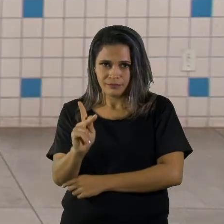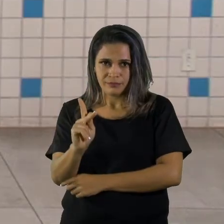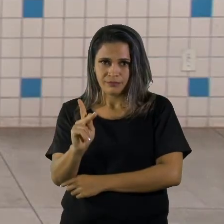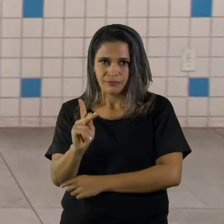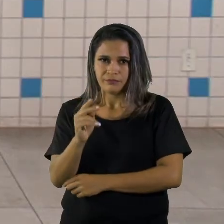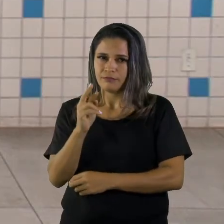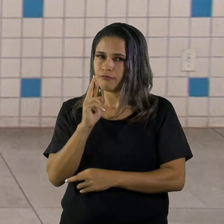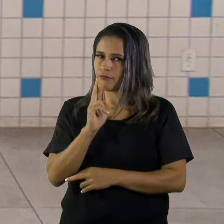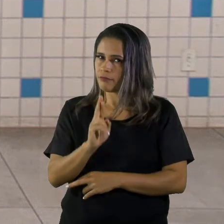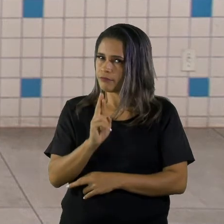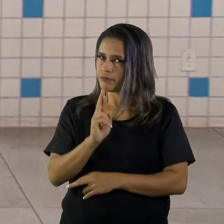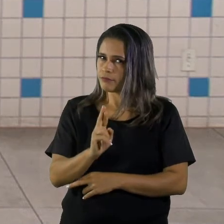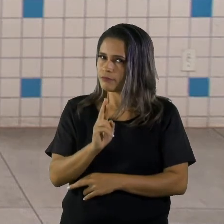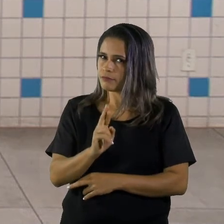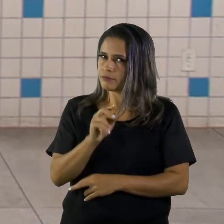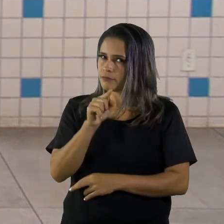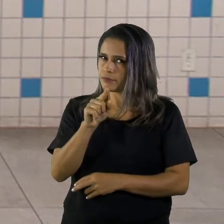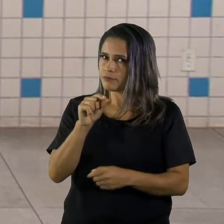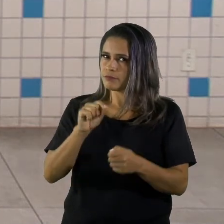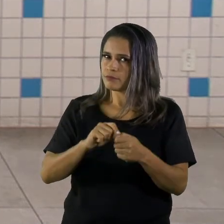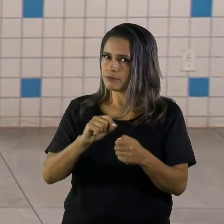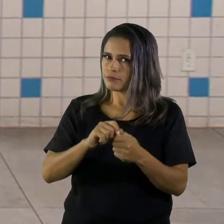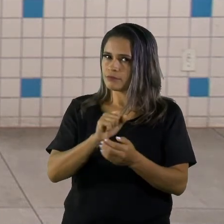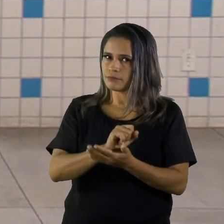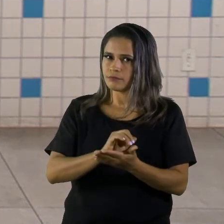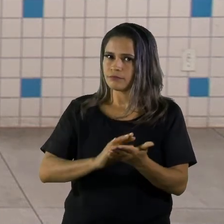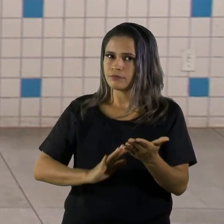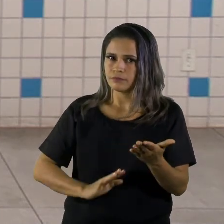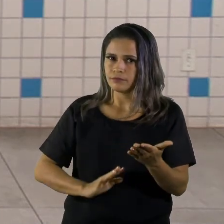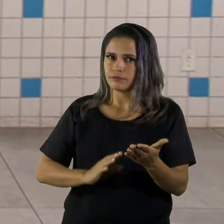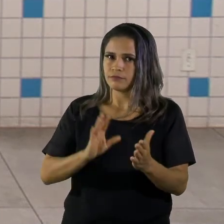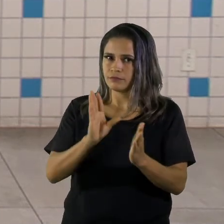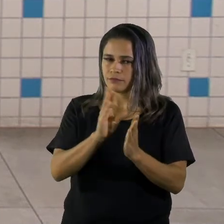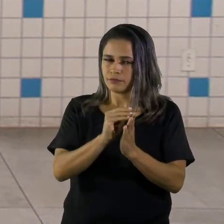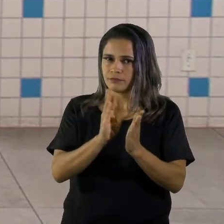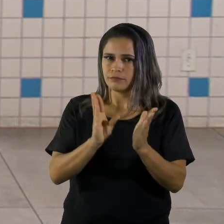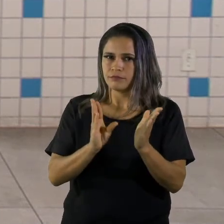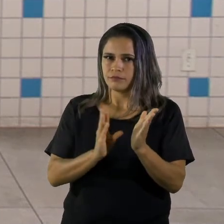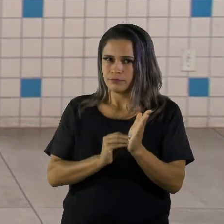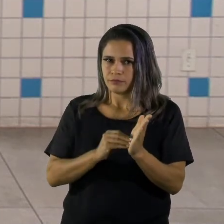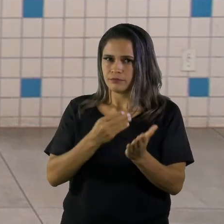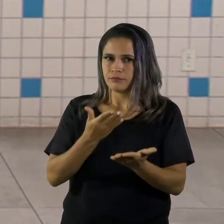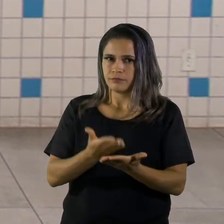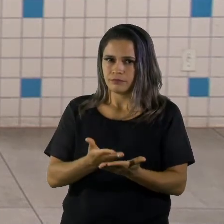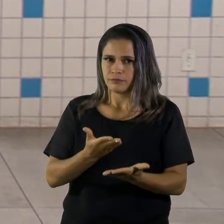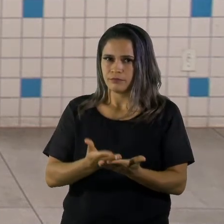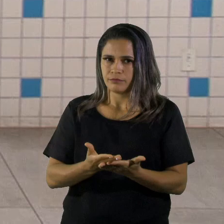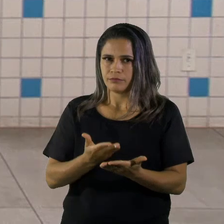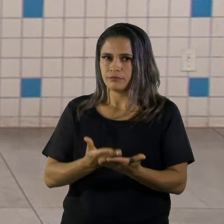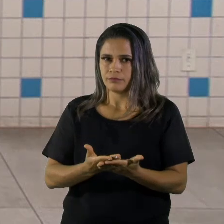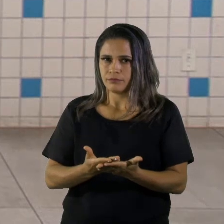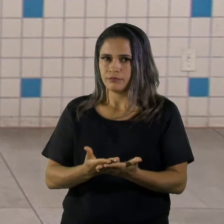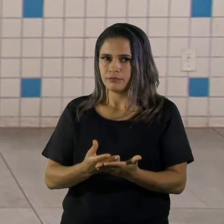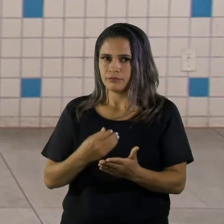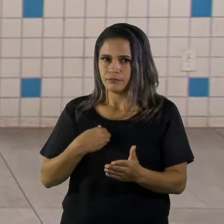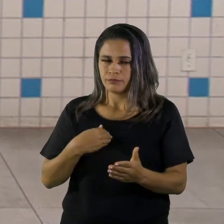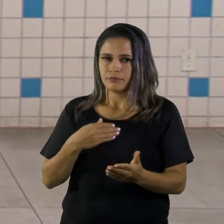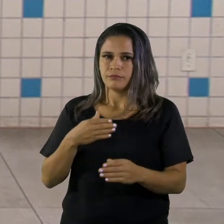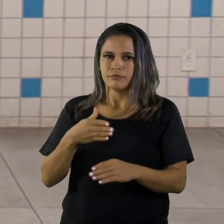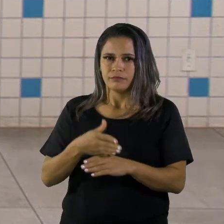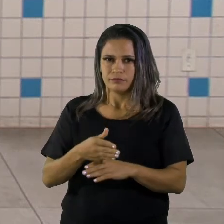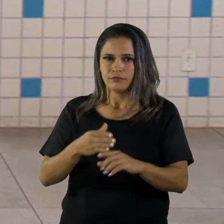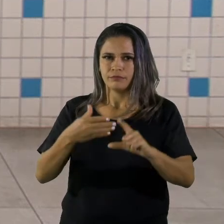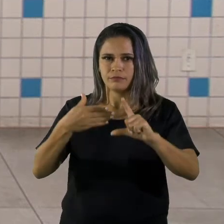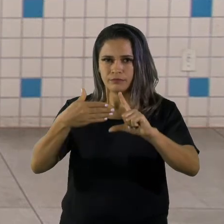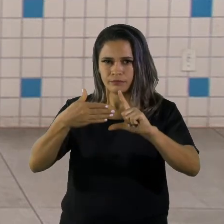Eu espero que você faça as atividades, porque esse conteúdo das aulas estão lá nas atividades da plataforma. Quem